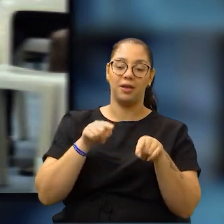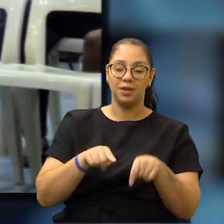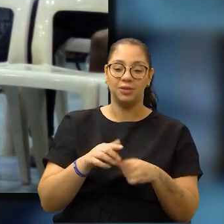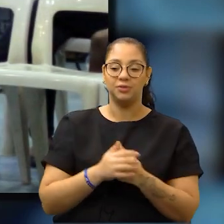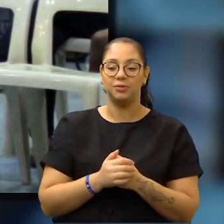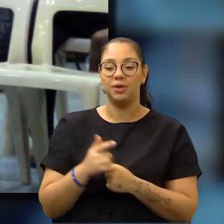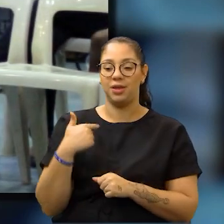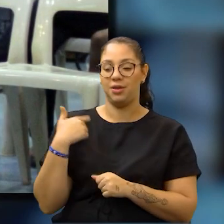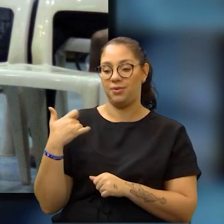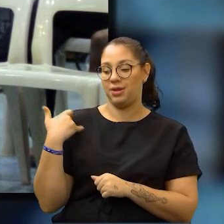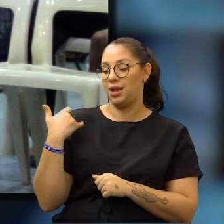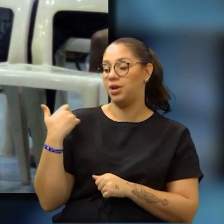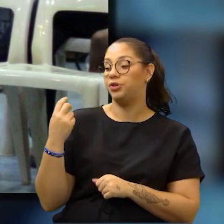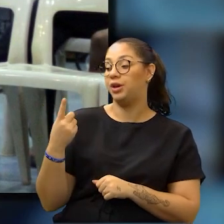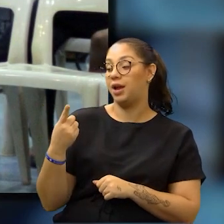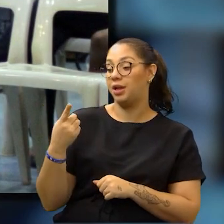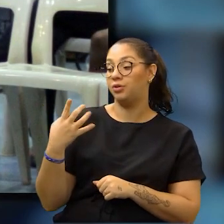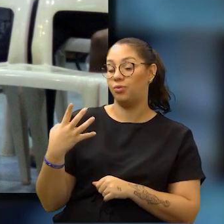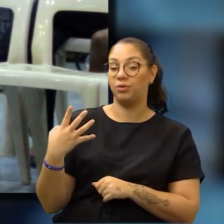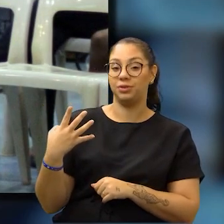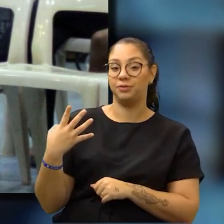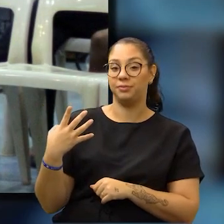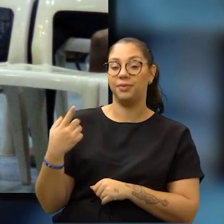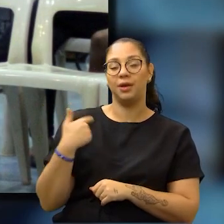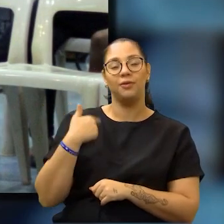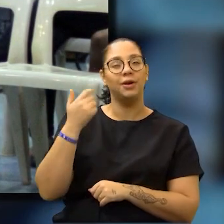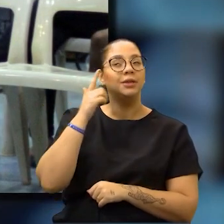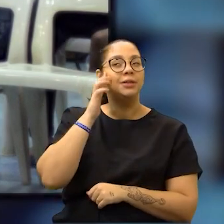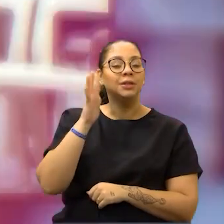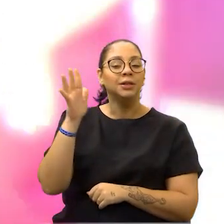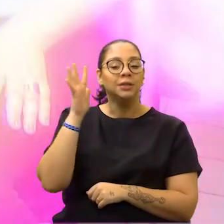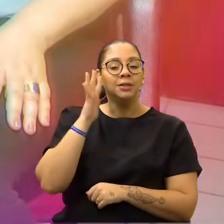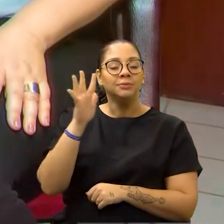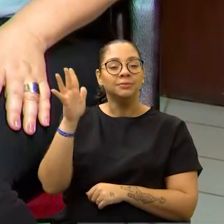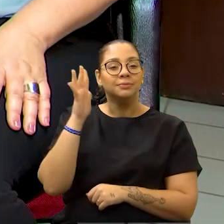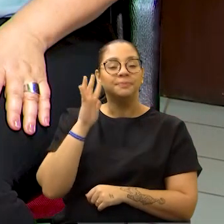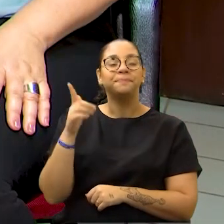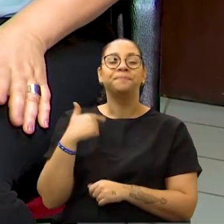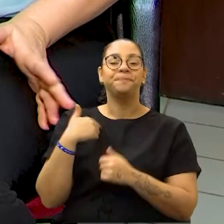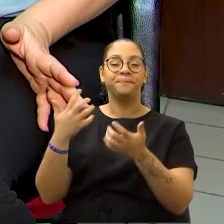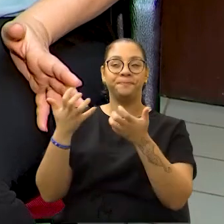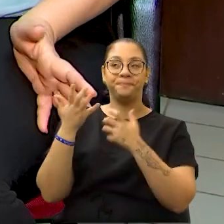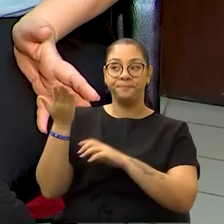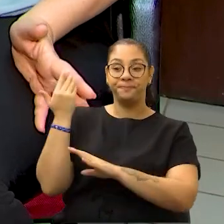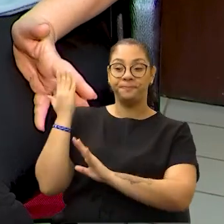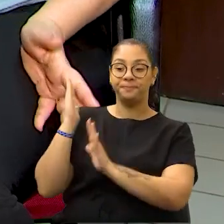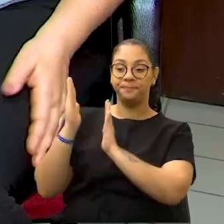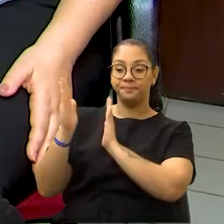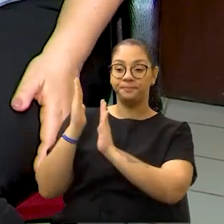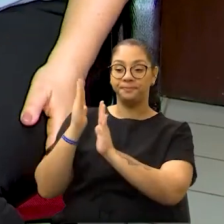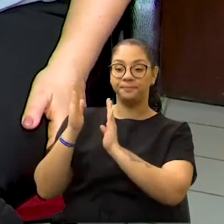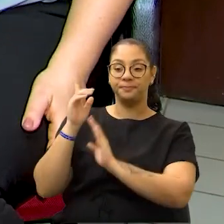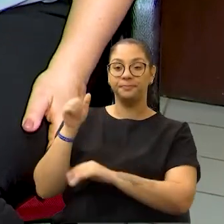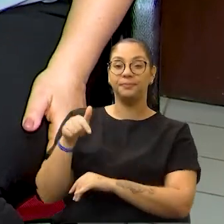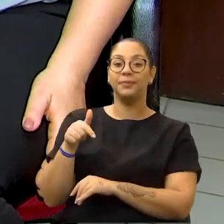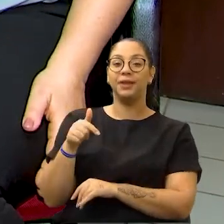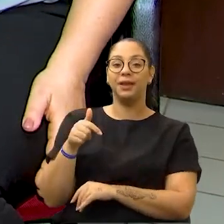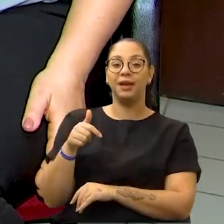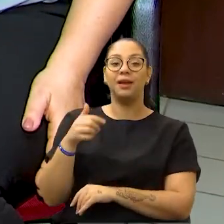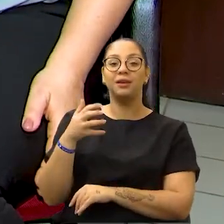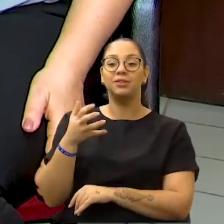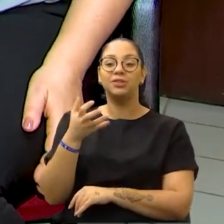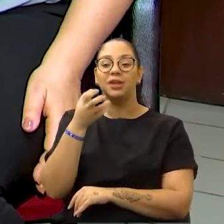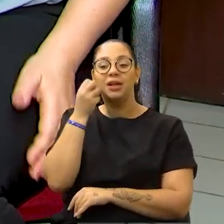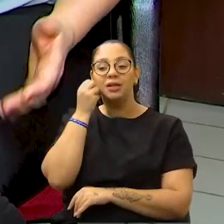eu tinha 14 anos de idade, eu pensava que eu queria, naquela época falava-se dos orfanatos,